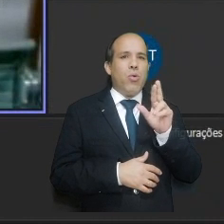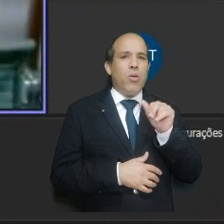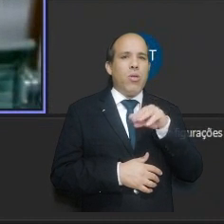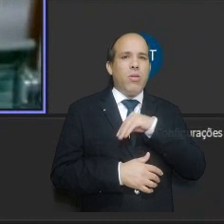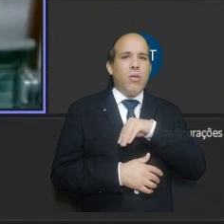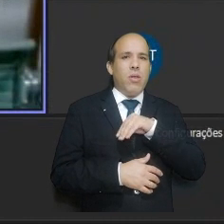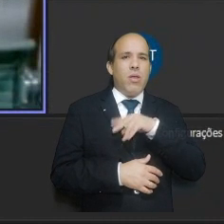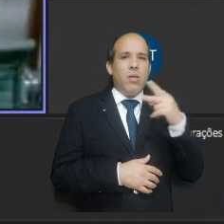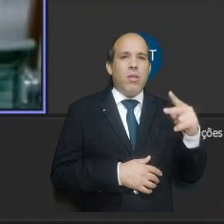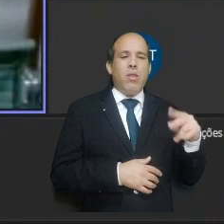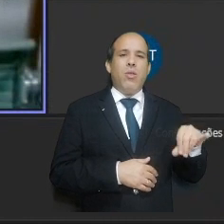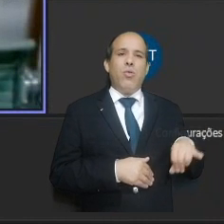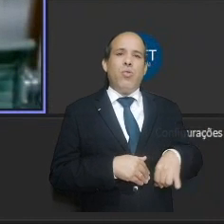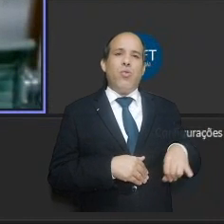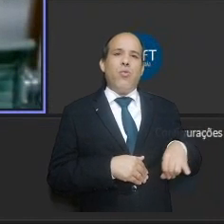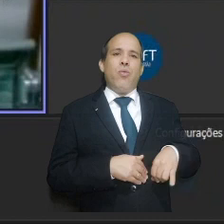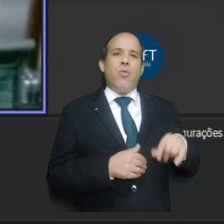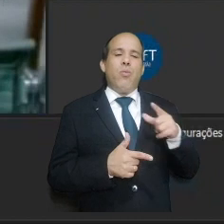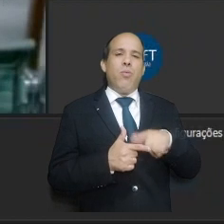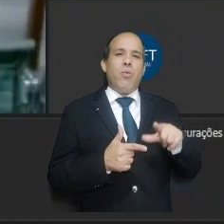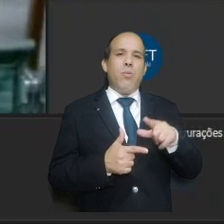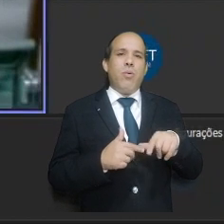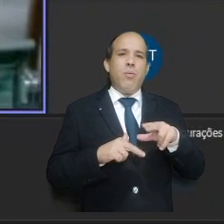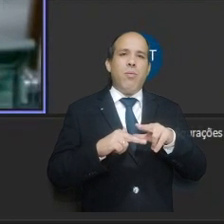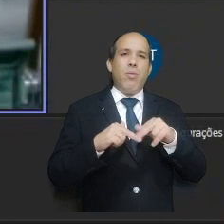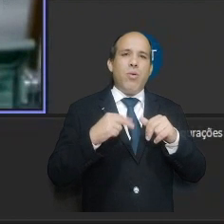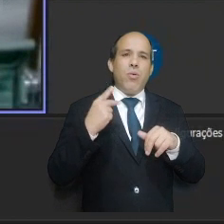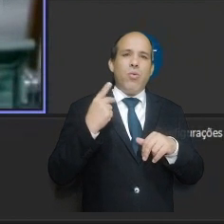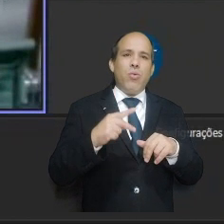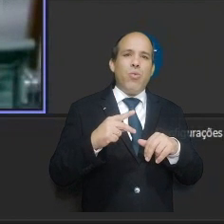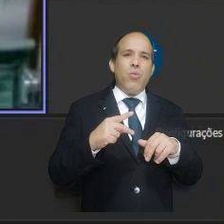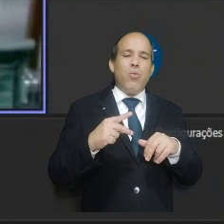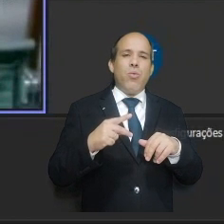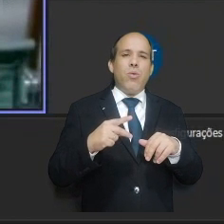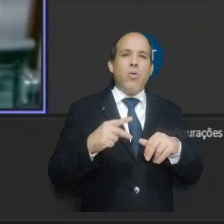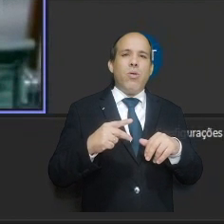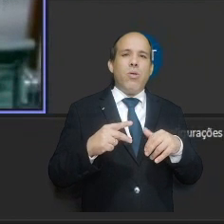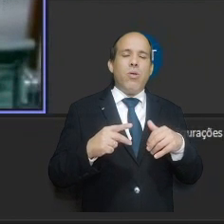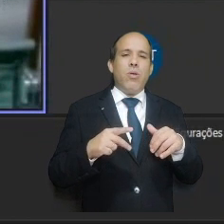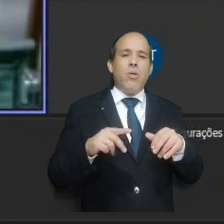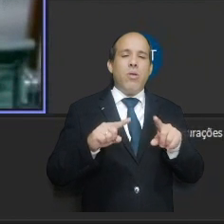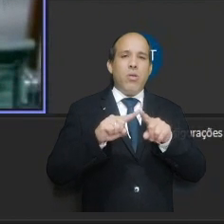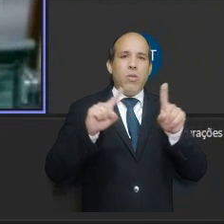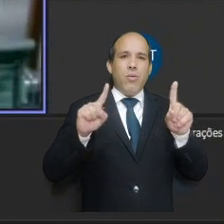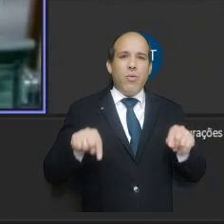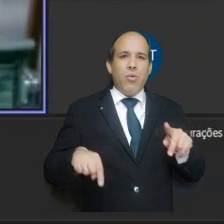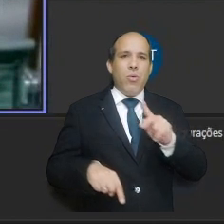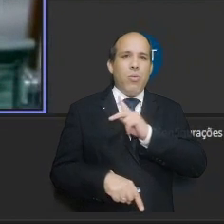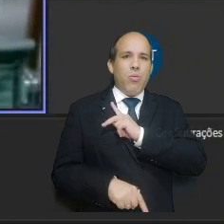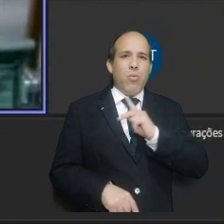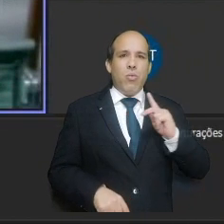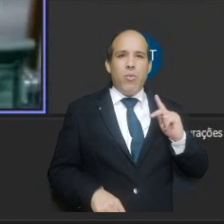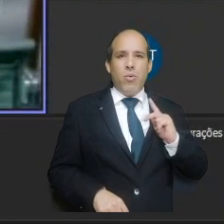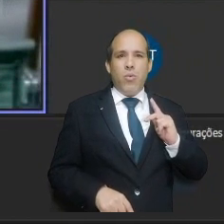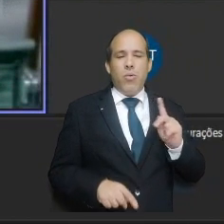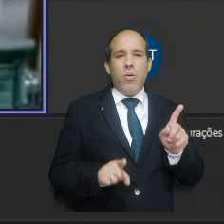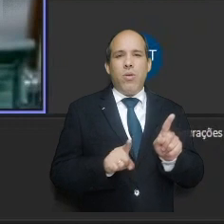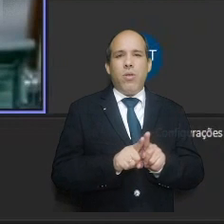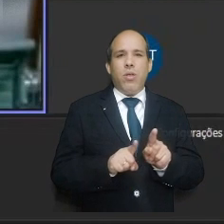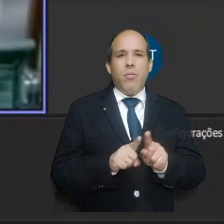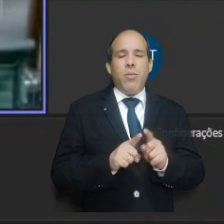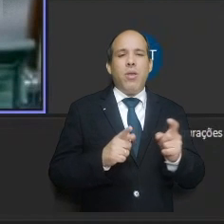do salário, né, do agravado, em razão aí da sua condição de servidor público,